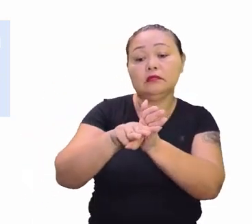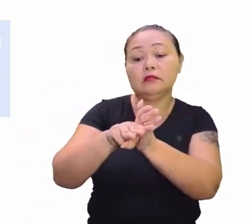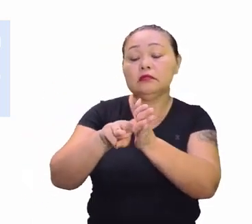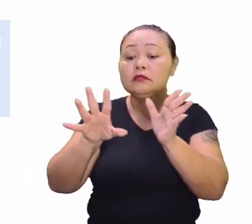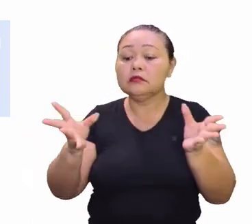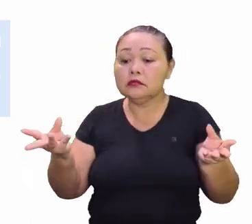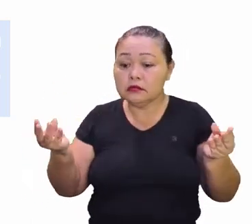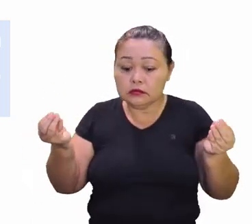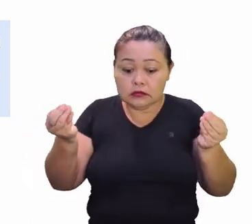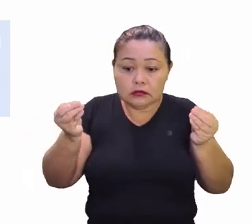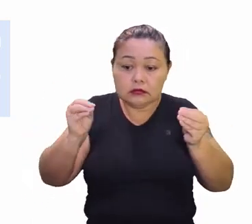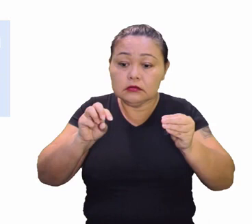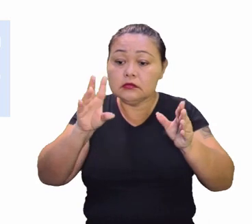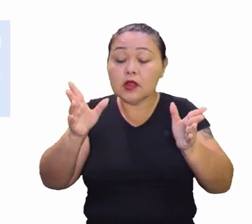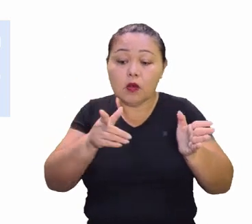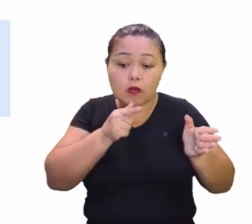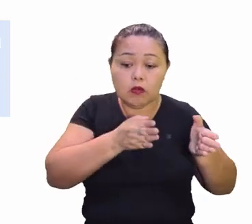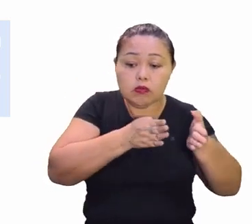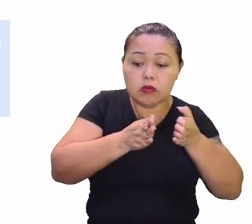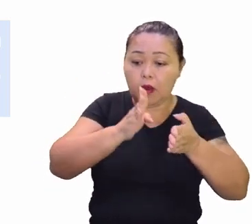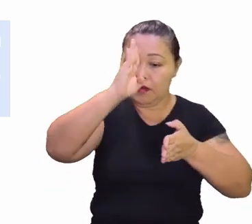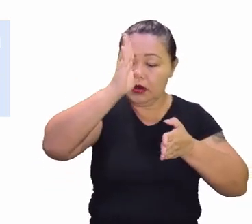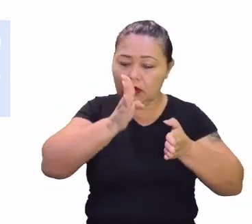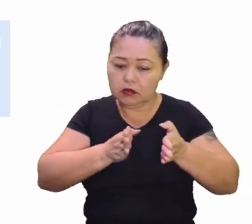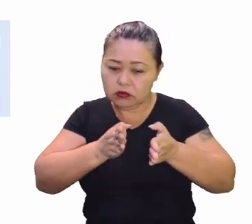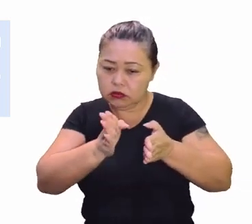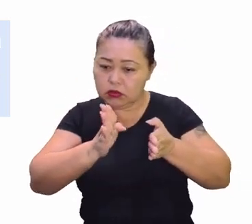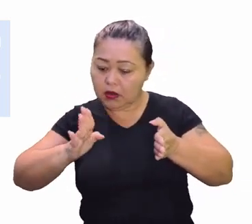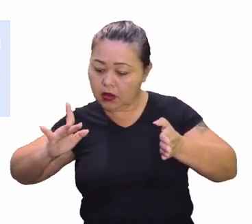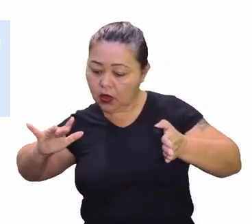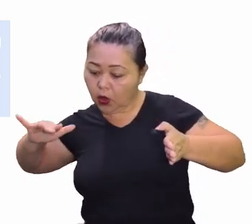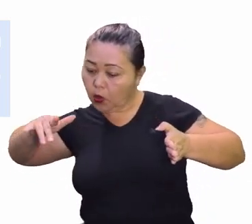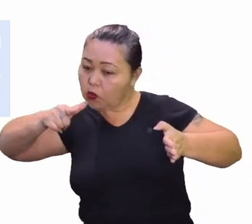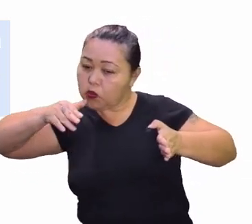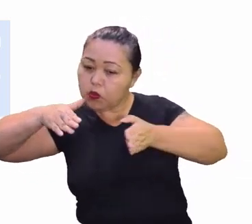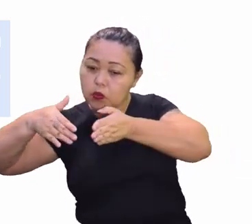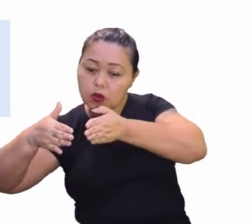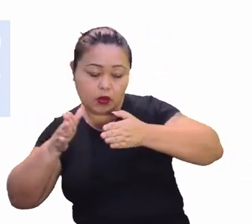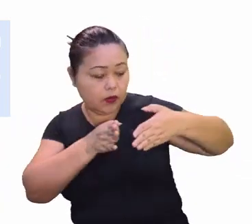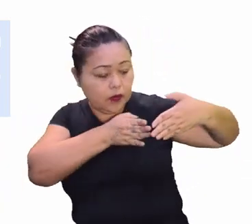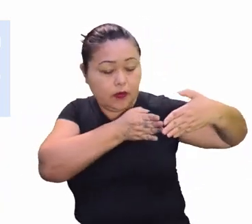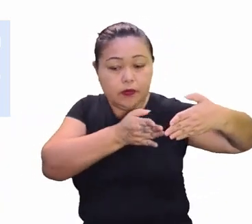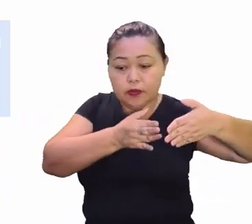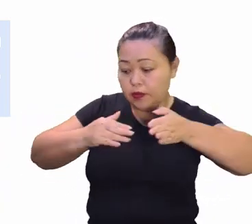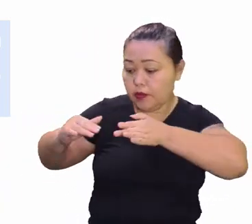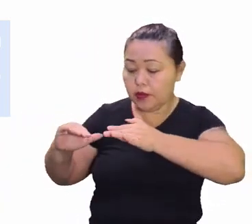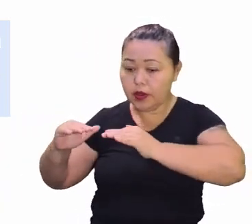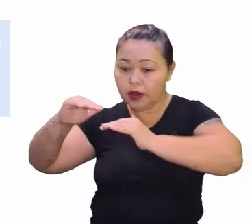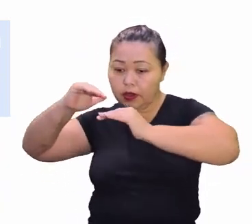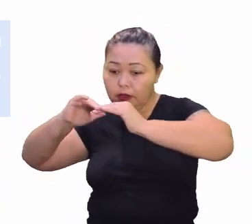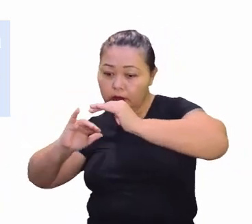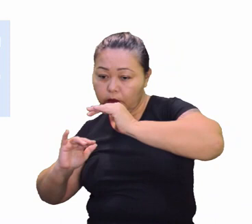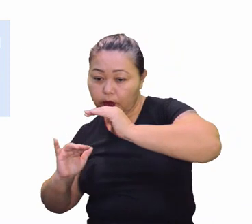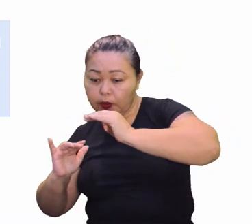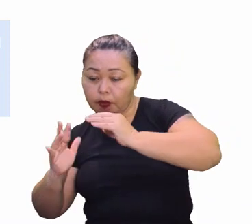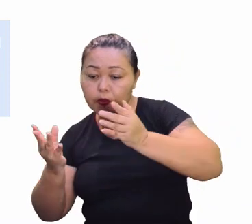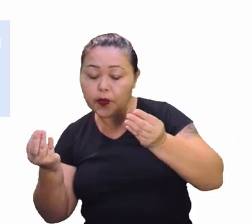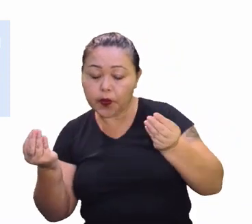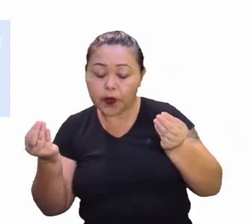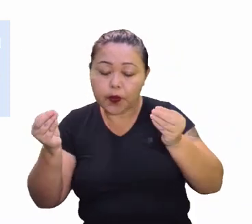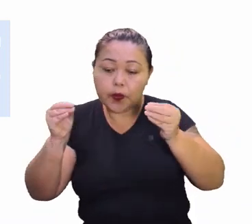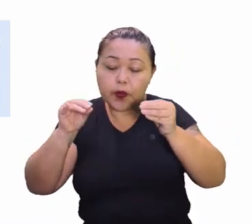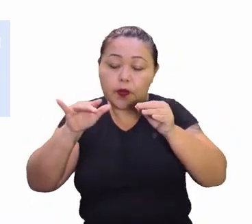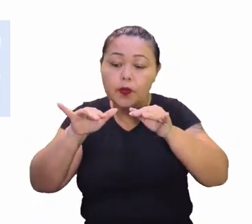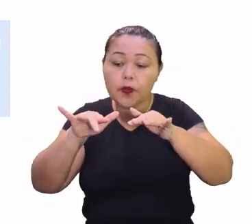esse conjunto de rios principal, mais rio afluente e subafluente formam o que a